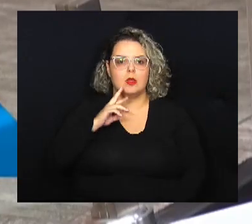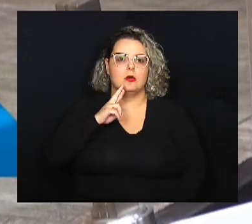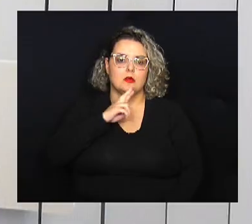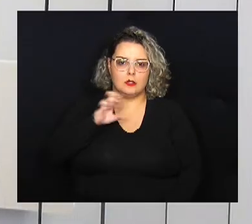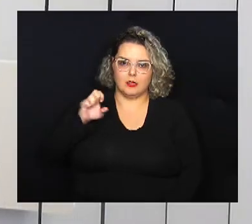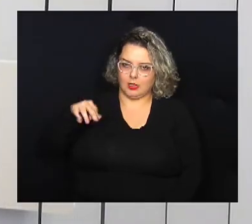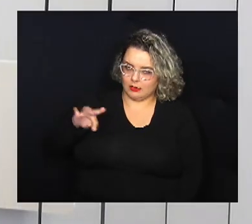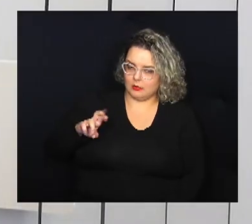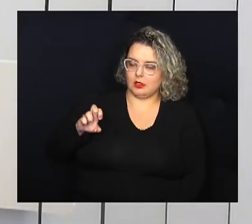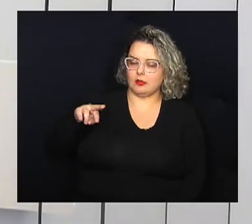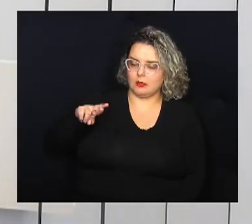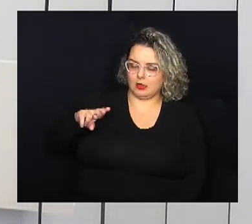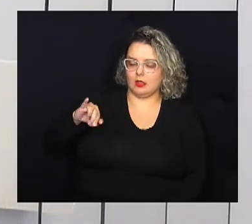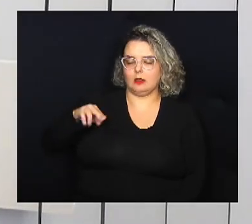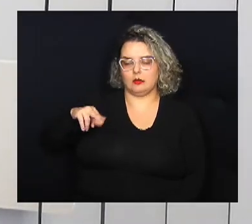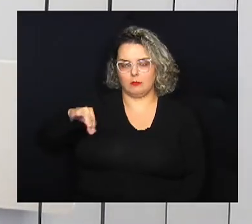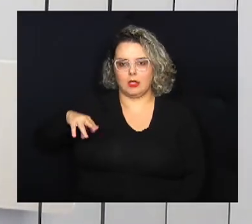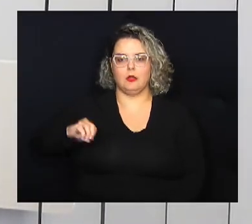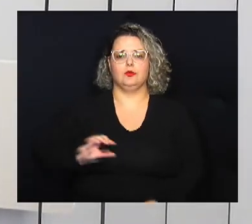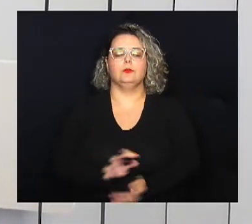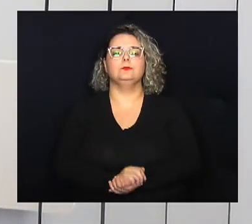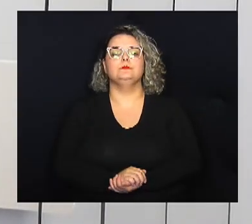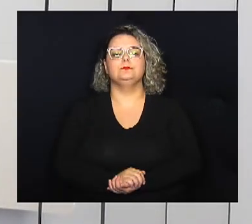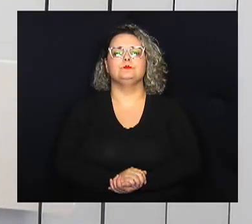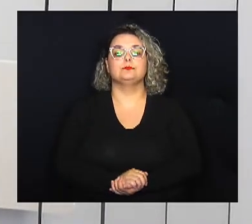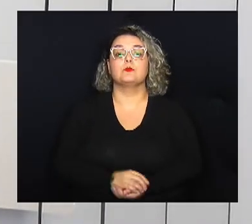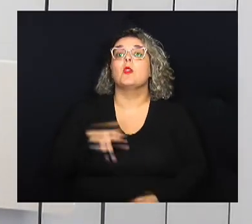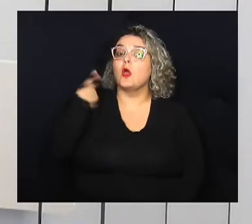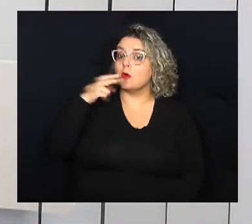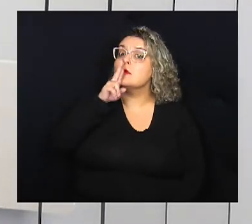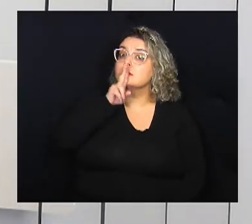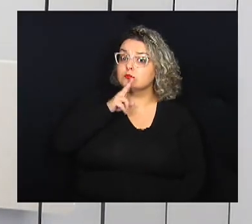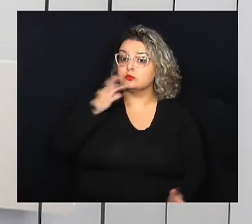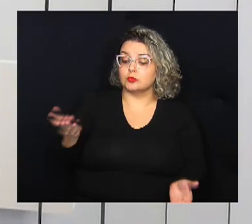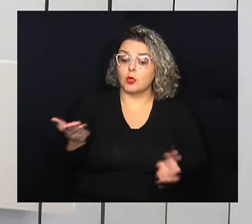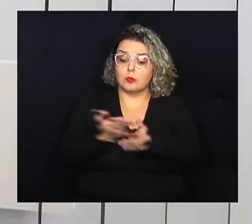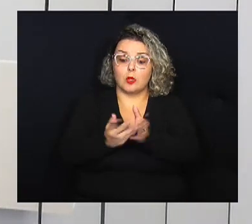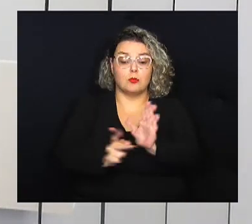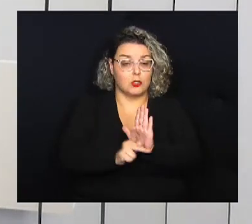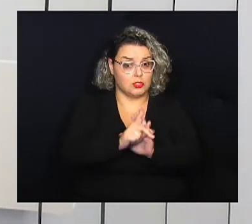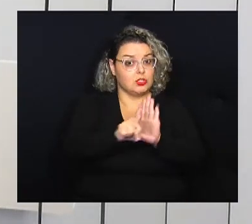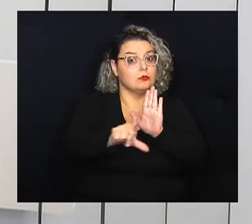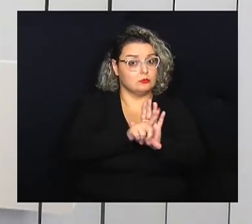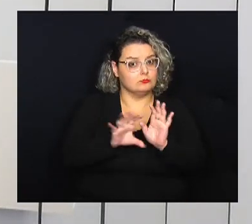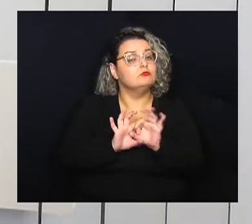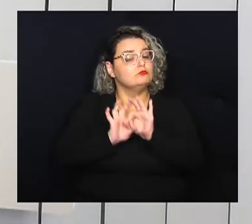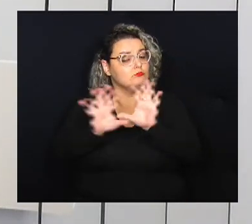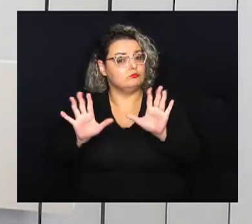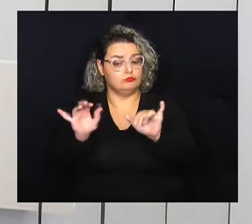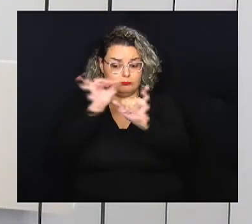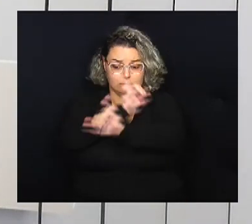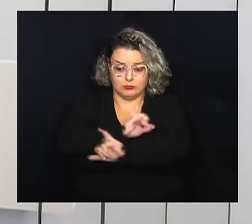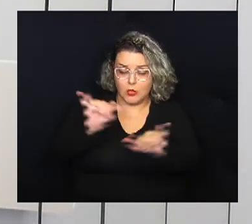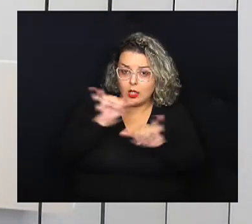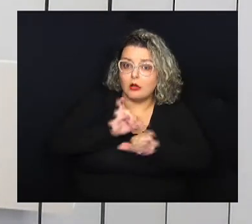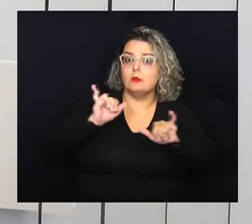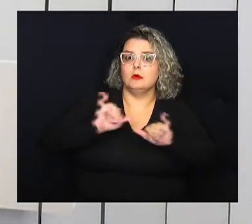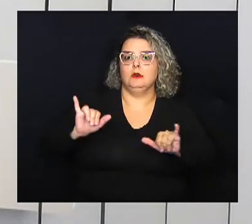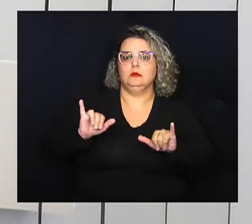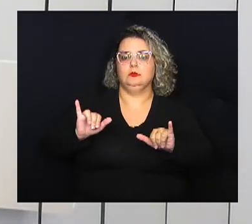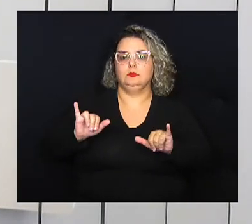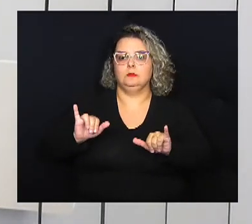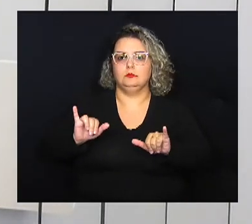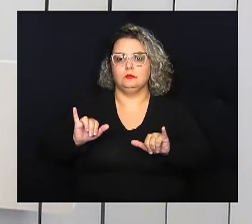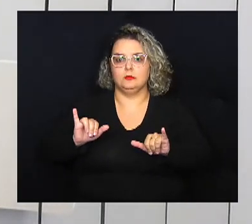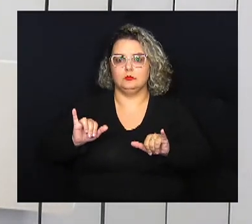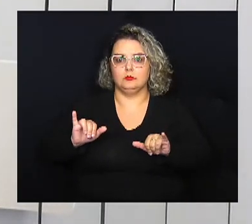entretenimento. O vereador Nelson Osseri protocolou um projeto de lei que permite publicidade no vidro traseiro